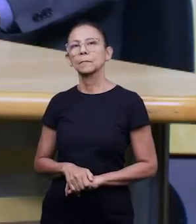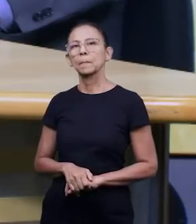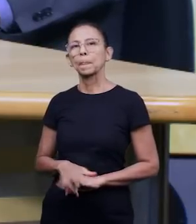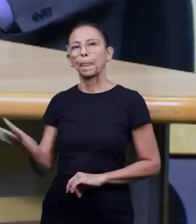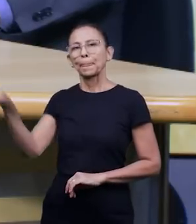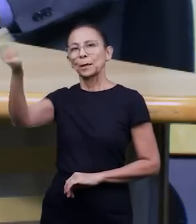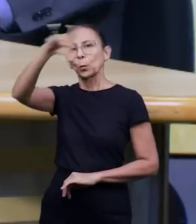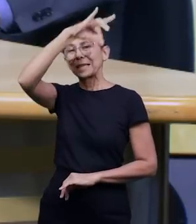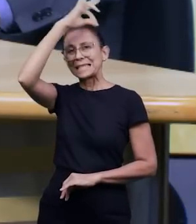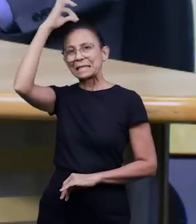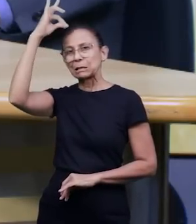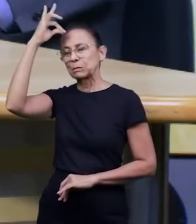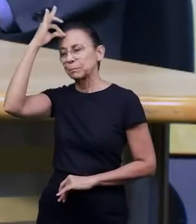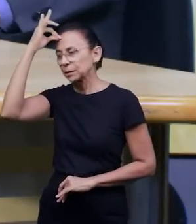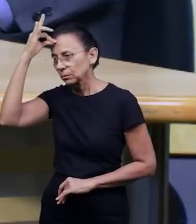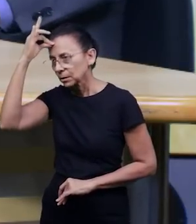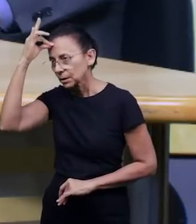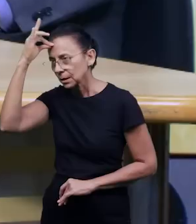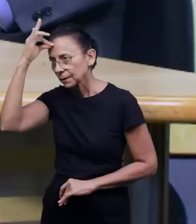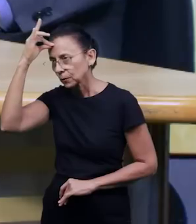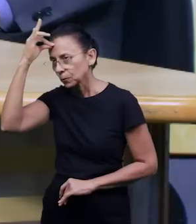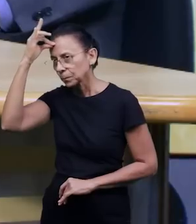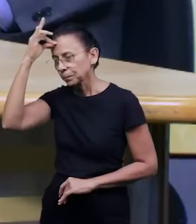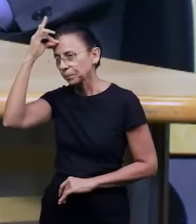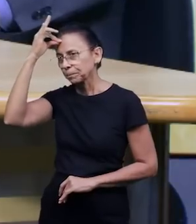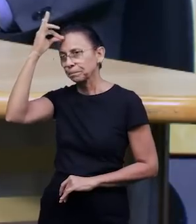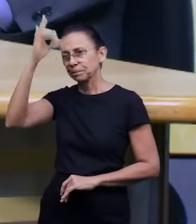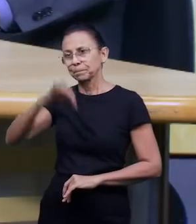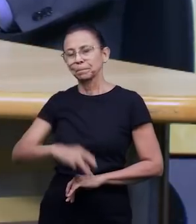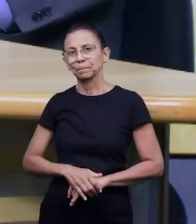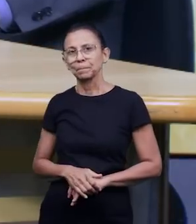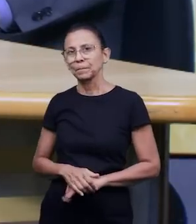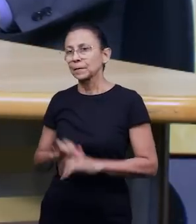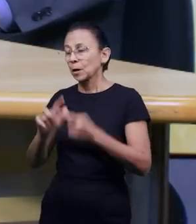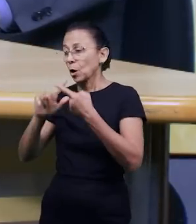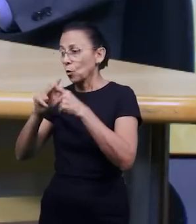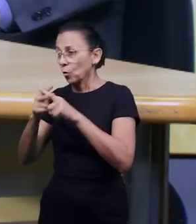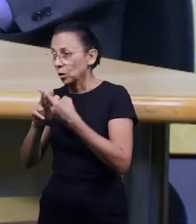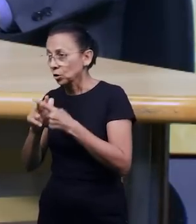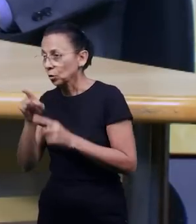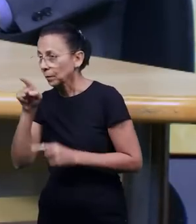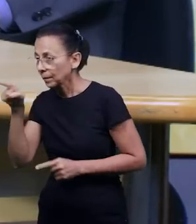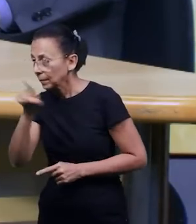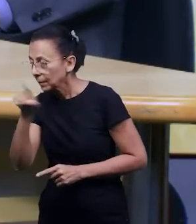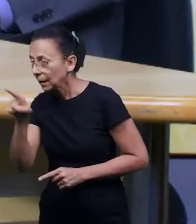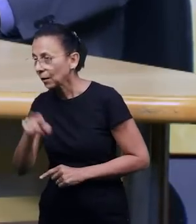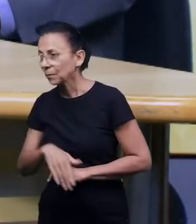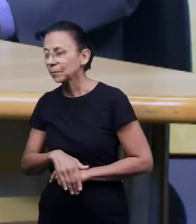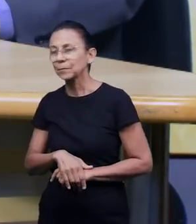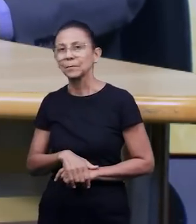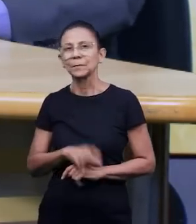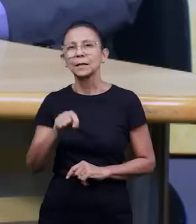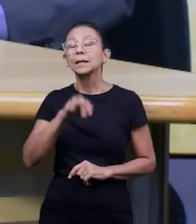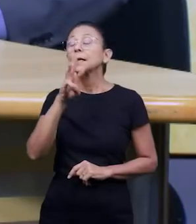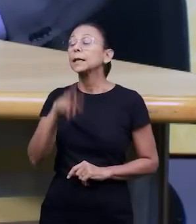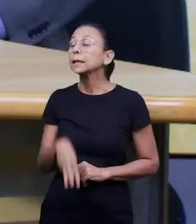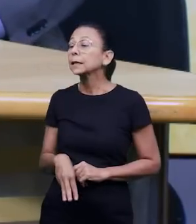pastor? Mas a coisa tão assim, a insensibilidade do cara, ele estava